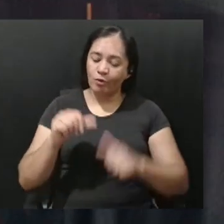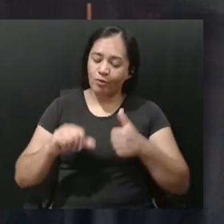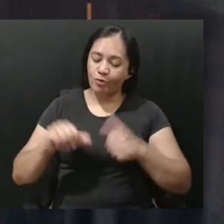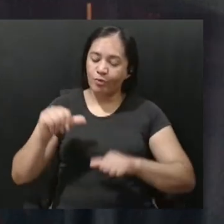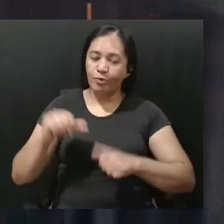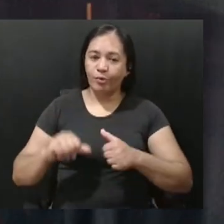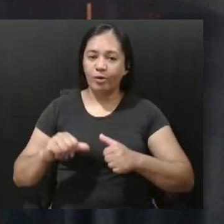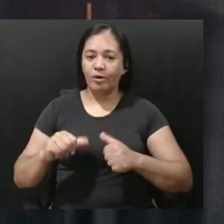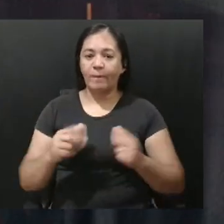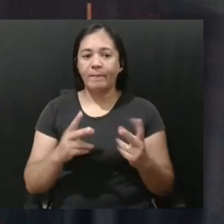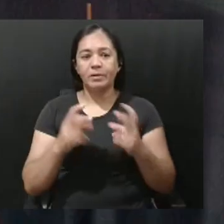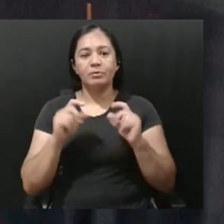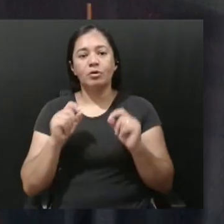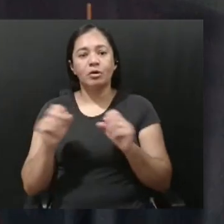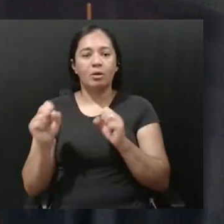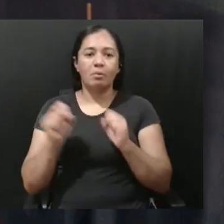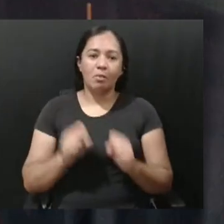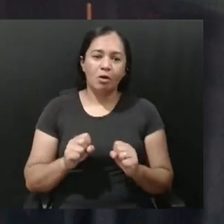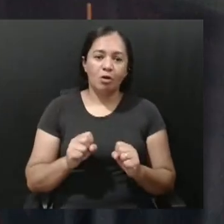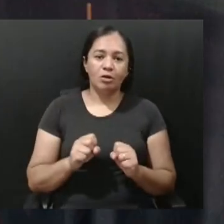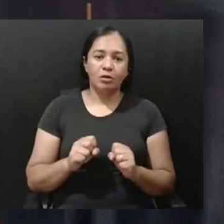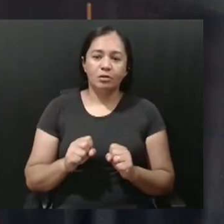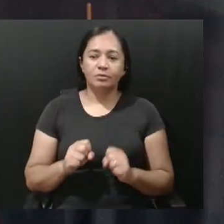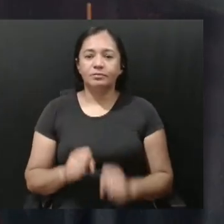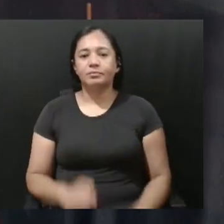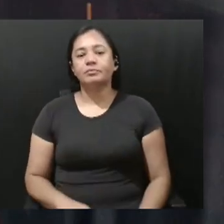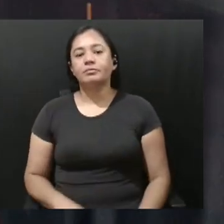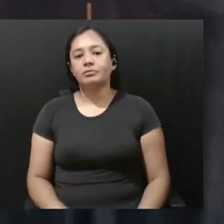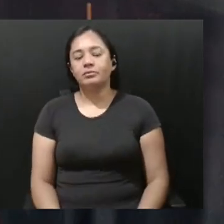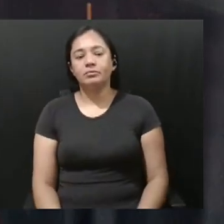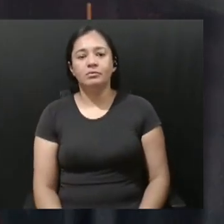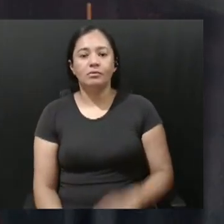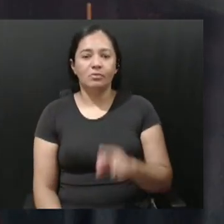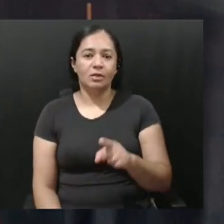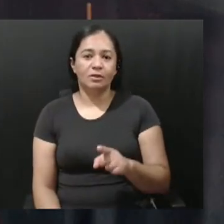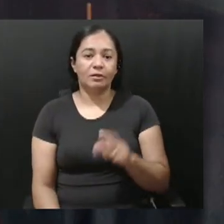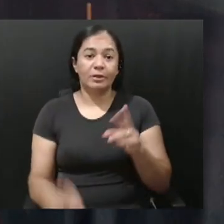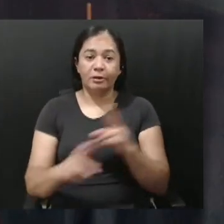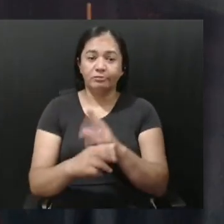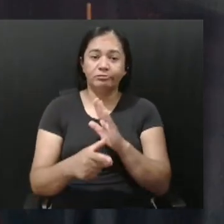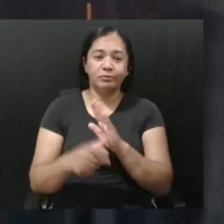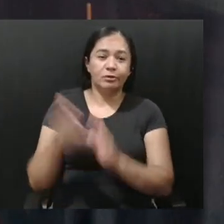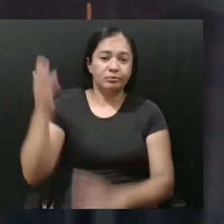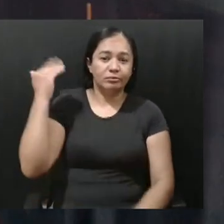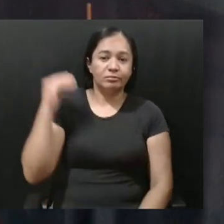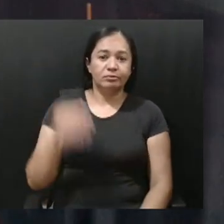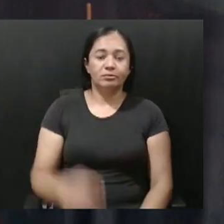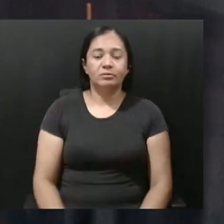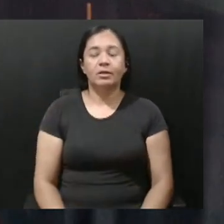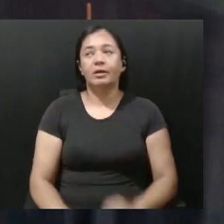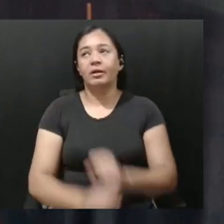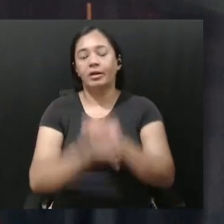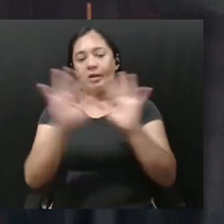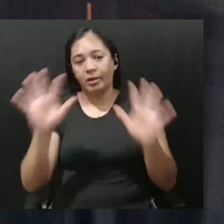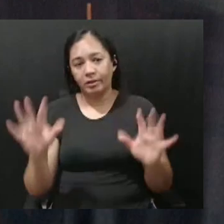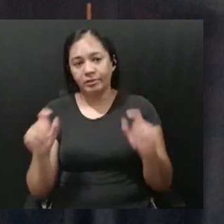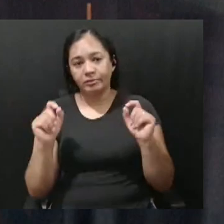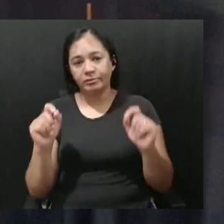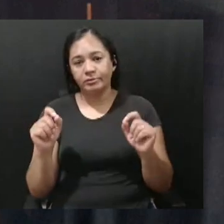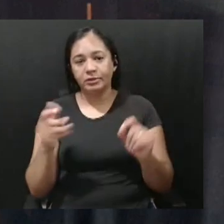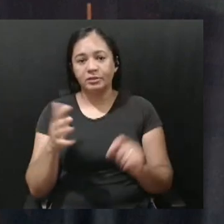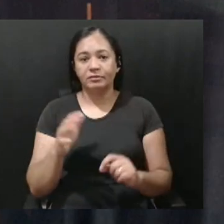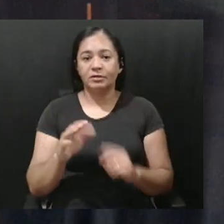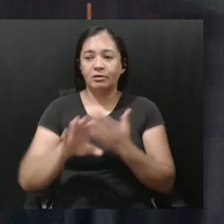ter de pontas soltas também, de relações antigas, né? E, claro, né? Às vezes ter um afastamento pode ser